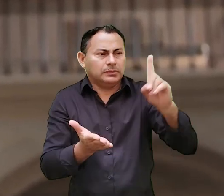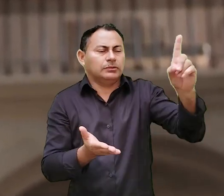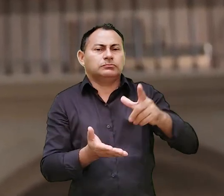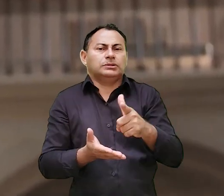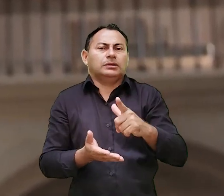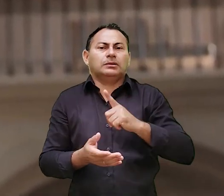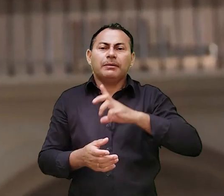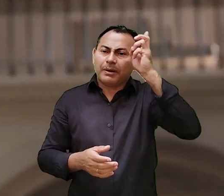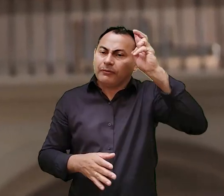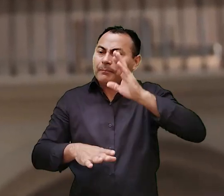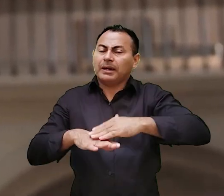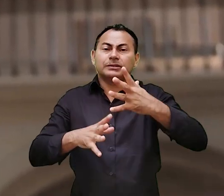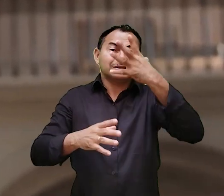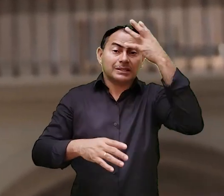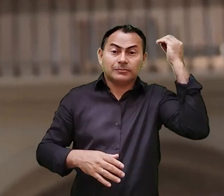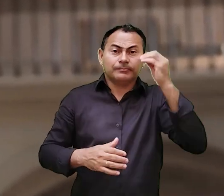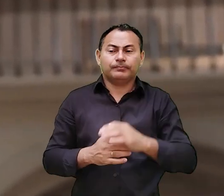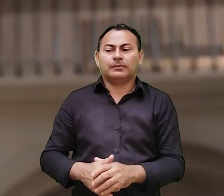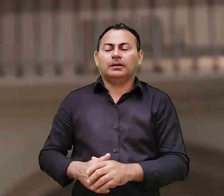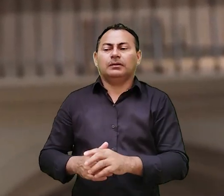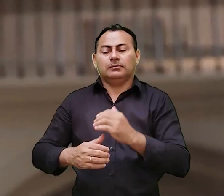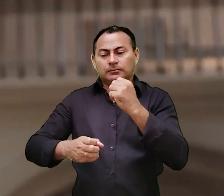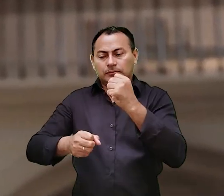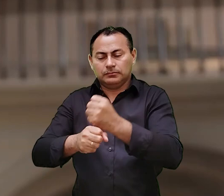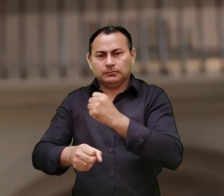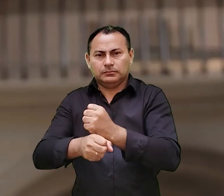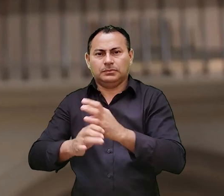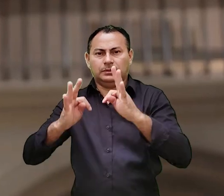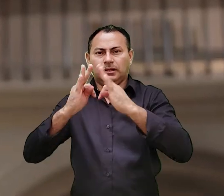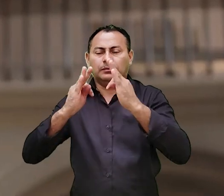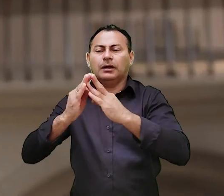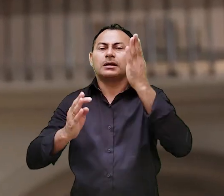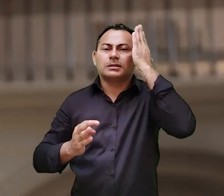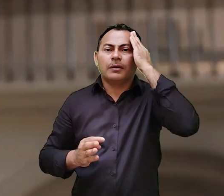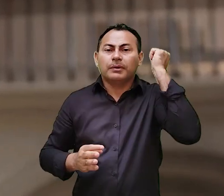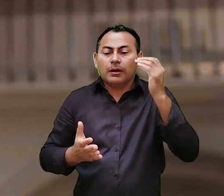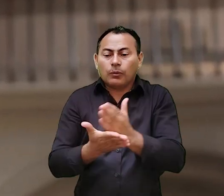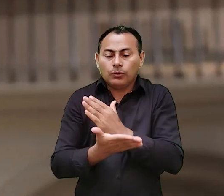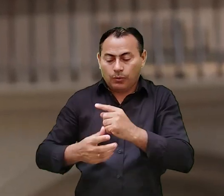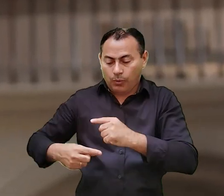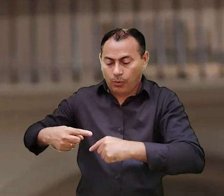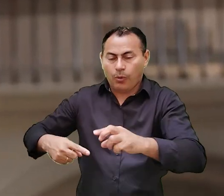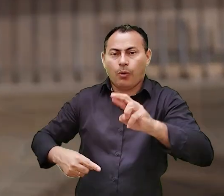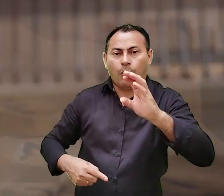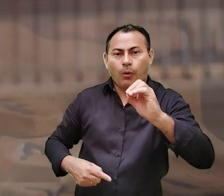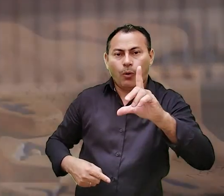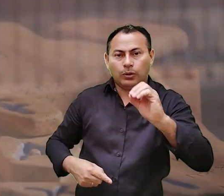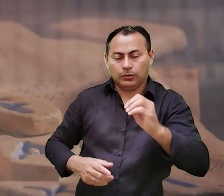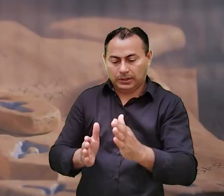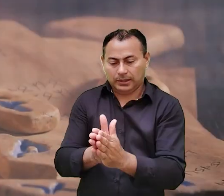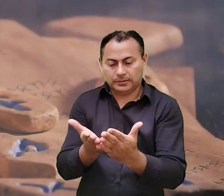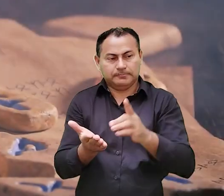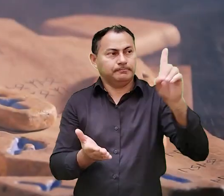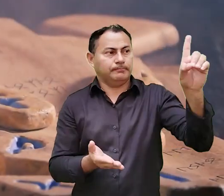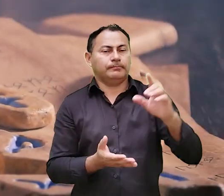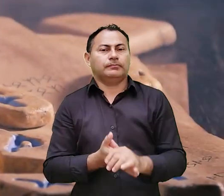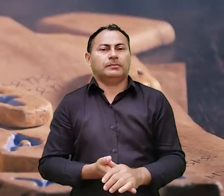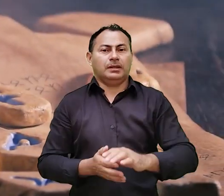Escrituras existiam. Quando eles estavam reconstruindo o templo, descobriram alguns rolos das